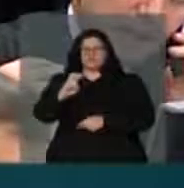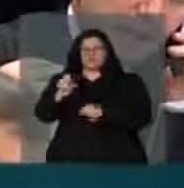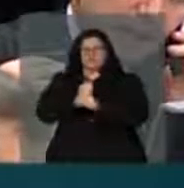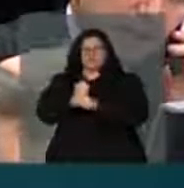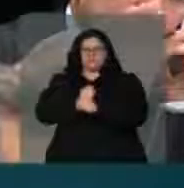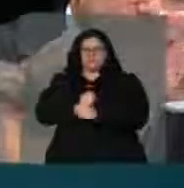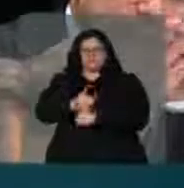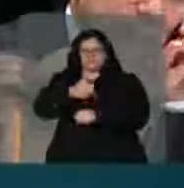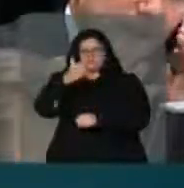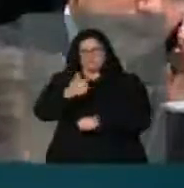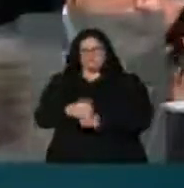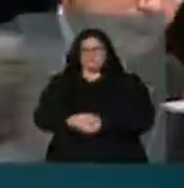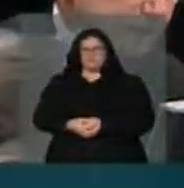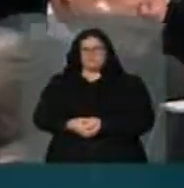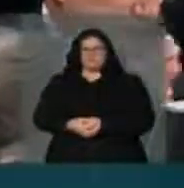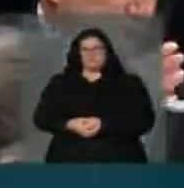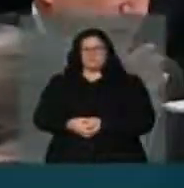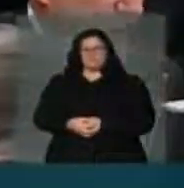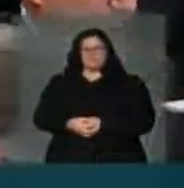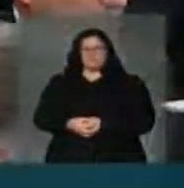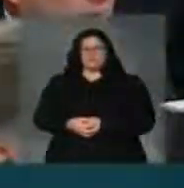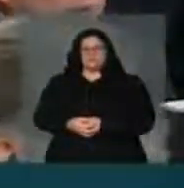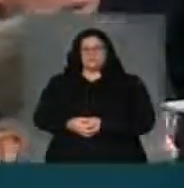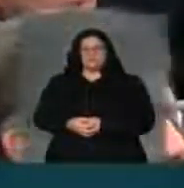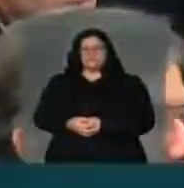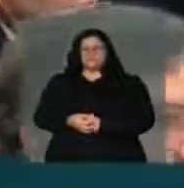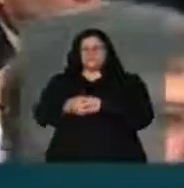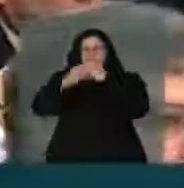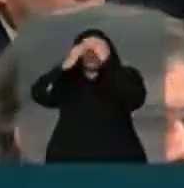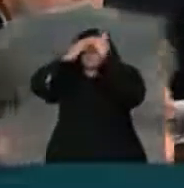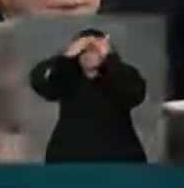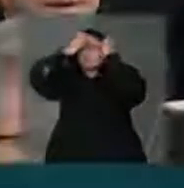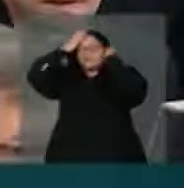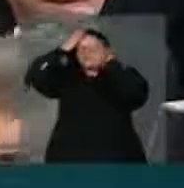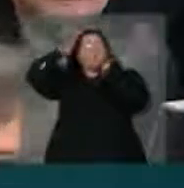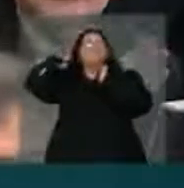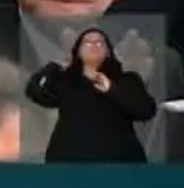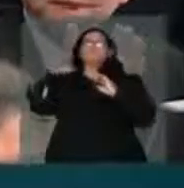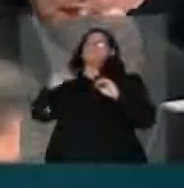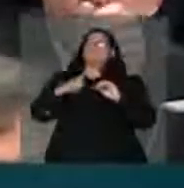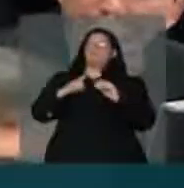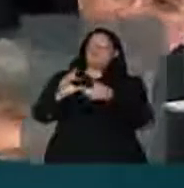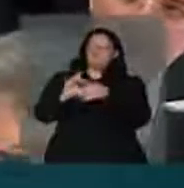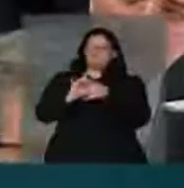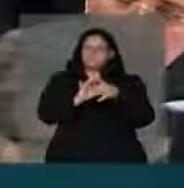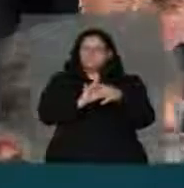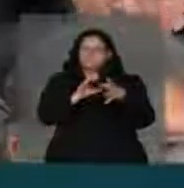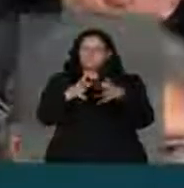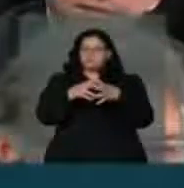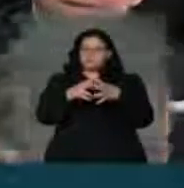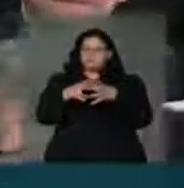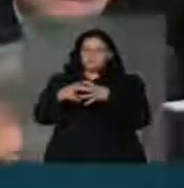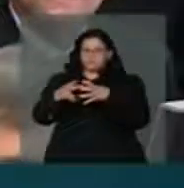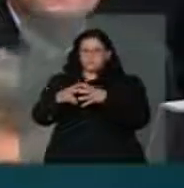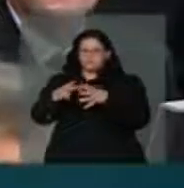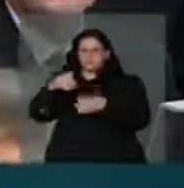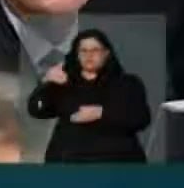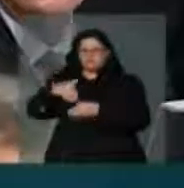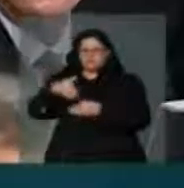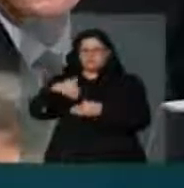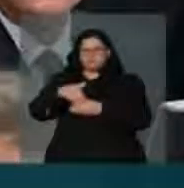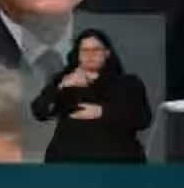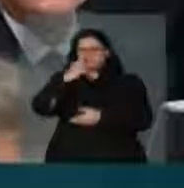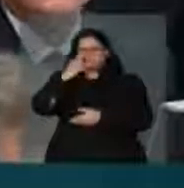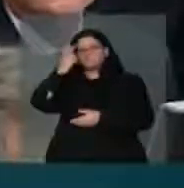Com relação à fragmentação partidária, nós temos aí a vedação às coligações nas eleições parlamentares. Eu penso que contribui de